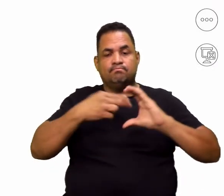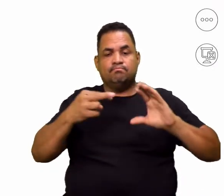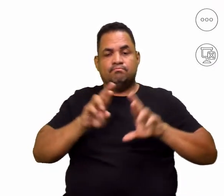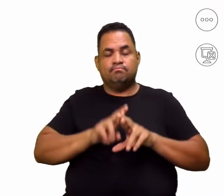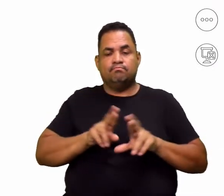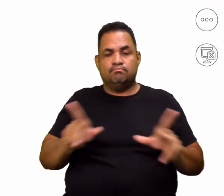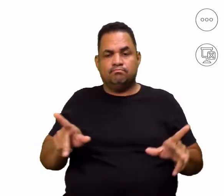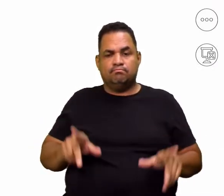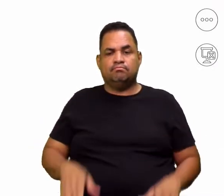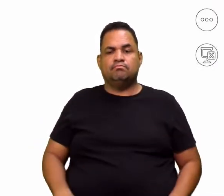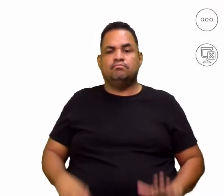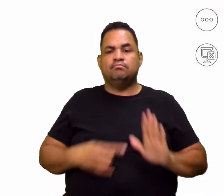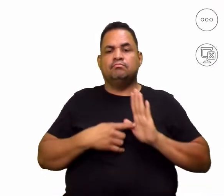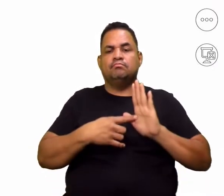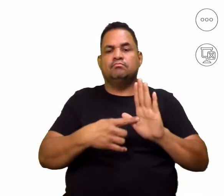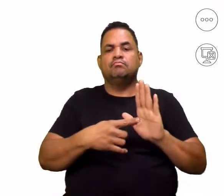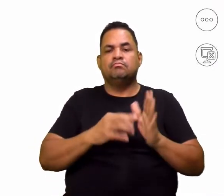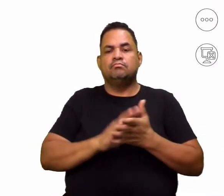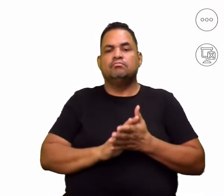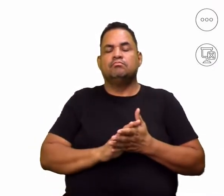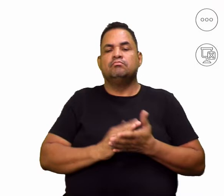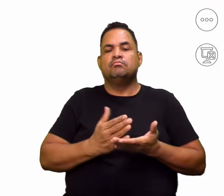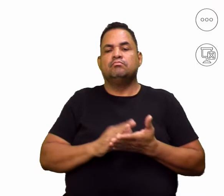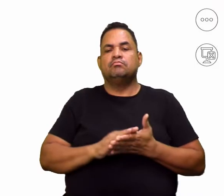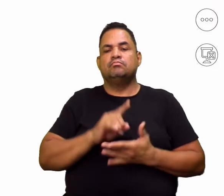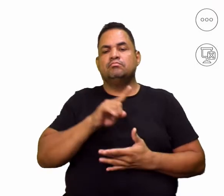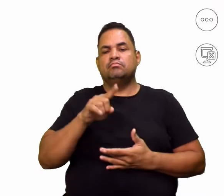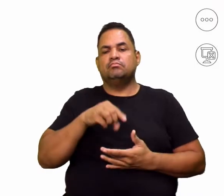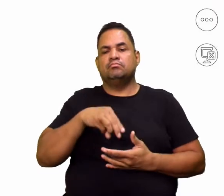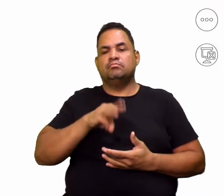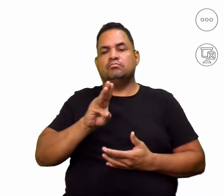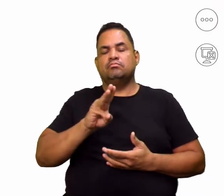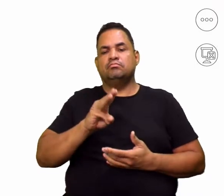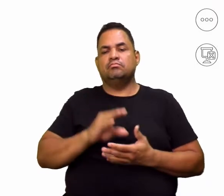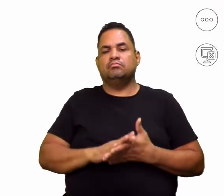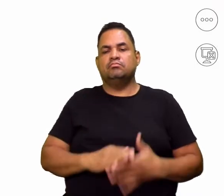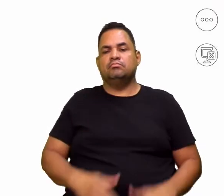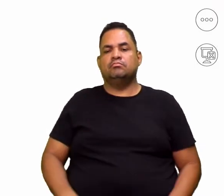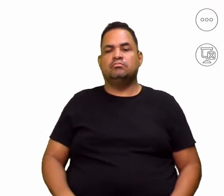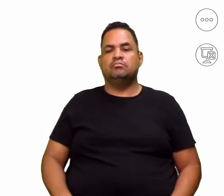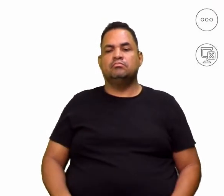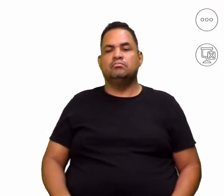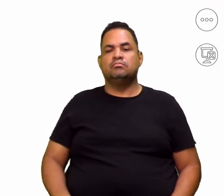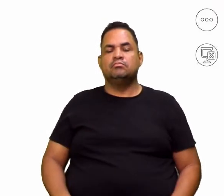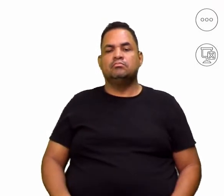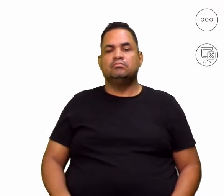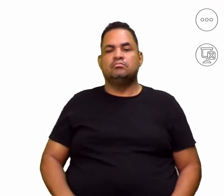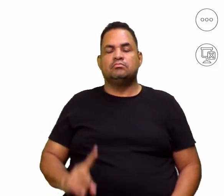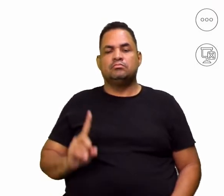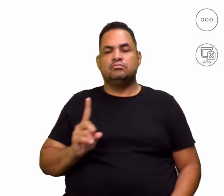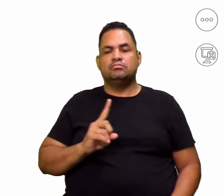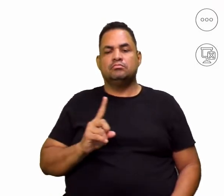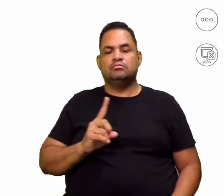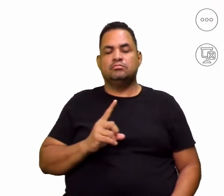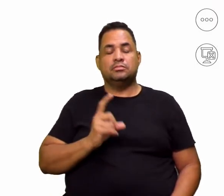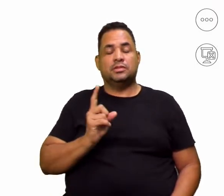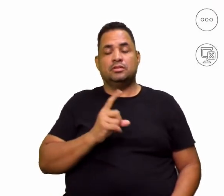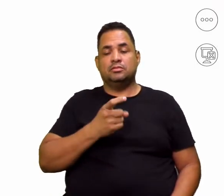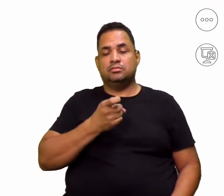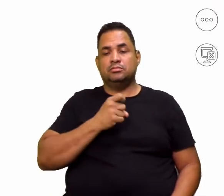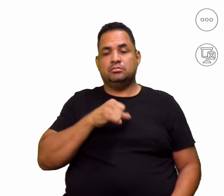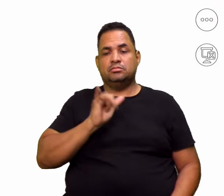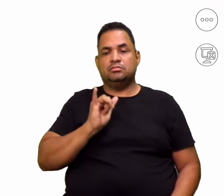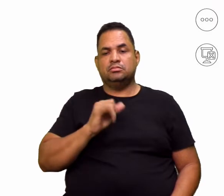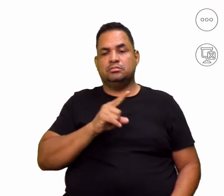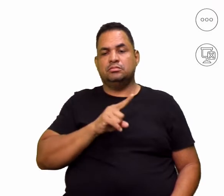diferentes, que apresenta cromossomos sexuais ZW. Não é mais X e Y, é